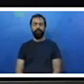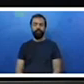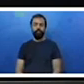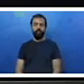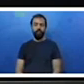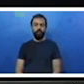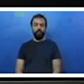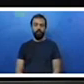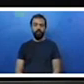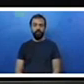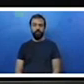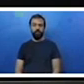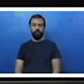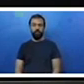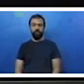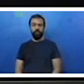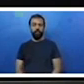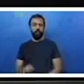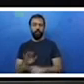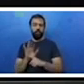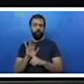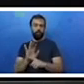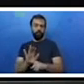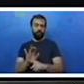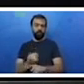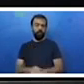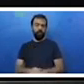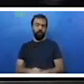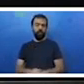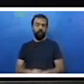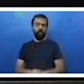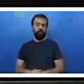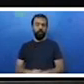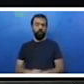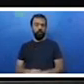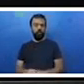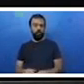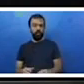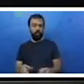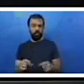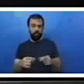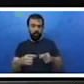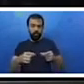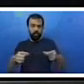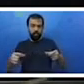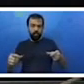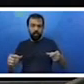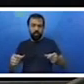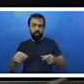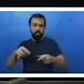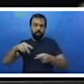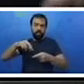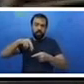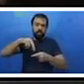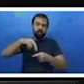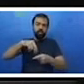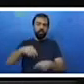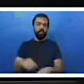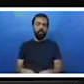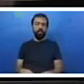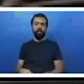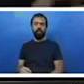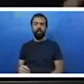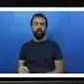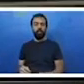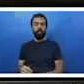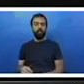Então ele ajuda nos obstáculos mais difíceis, né? Andar sobre trilhas menores, sobre espaços menores. Potência muscular,